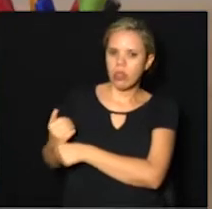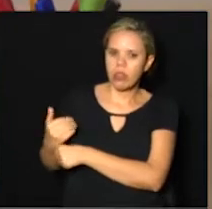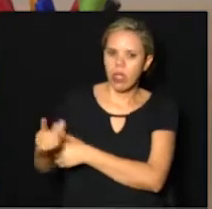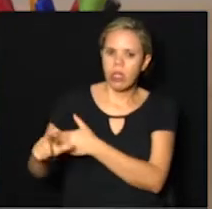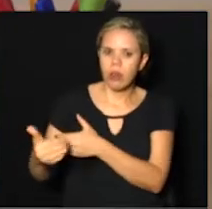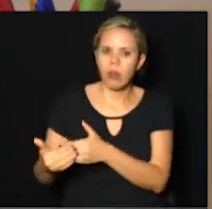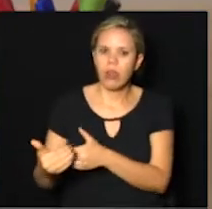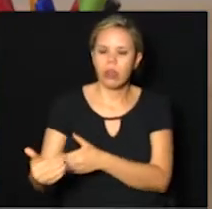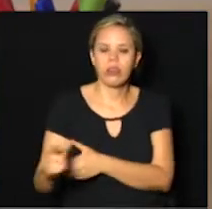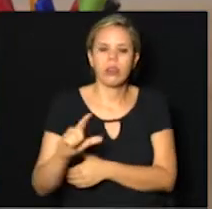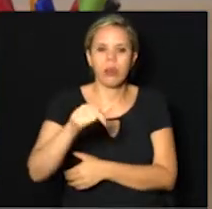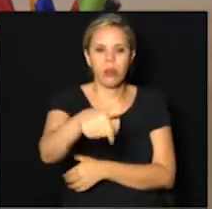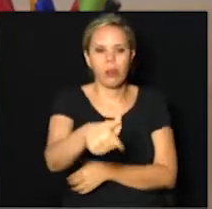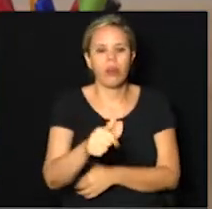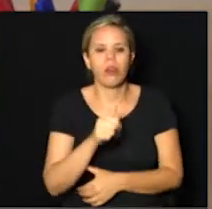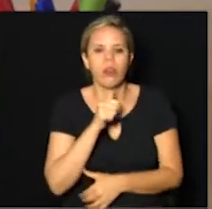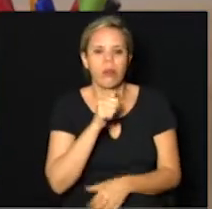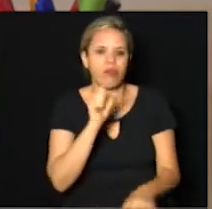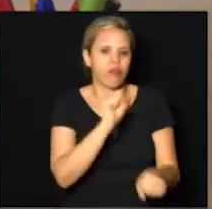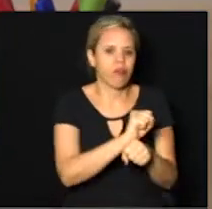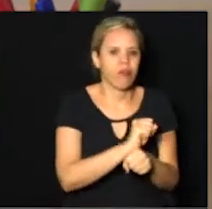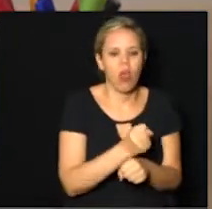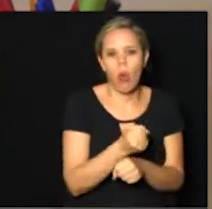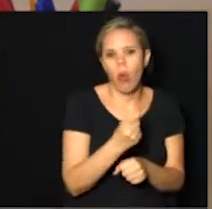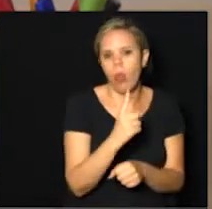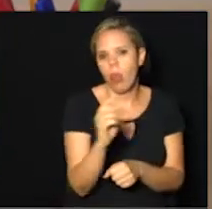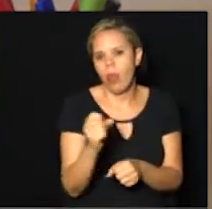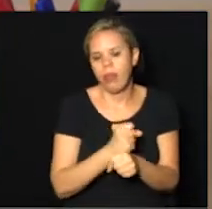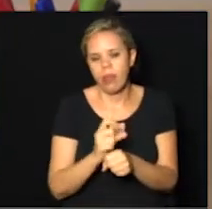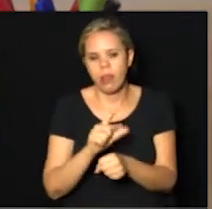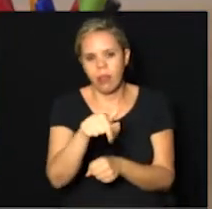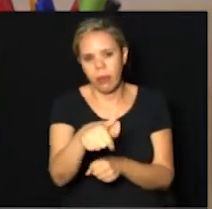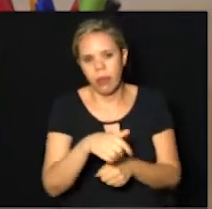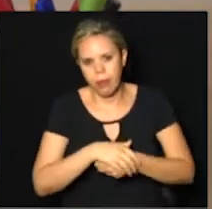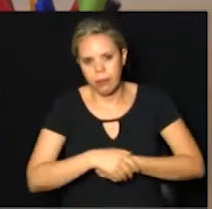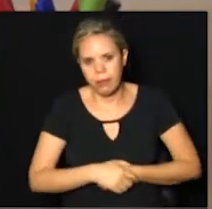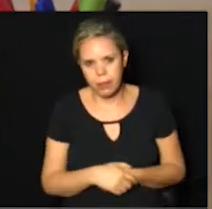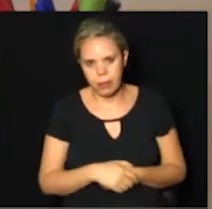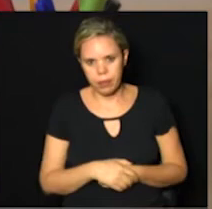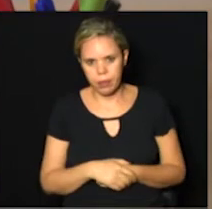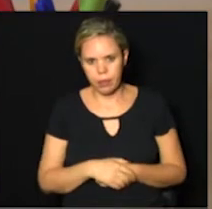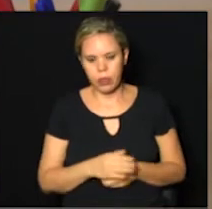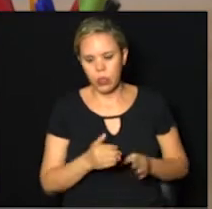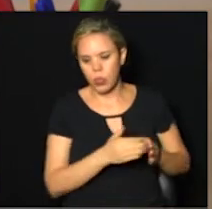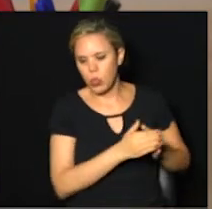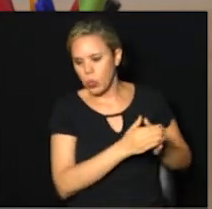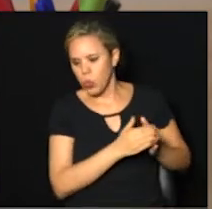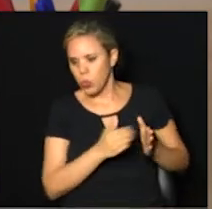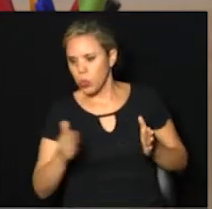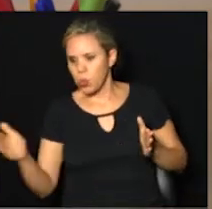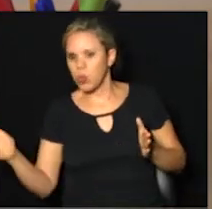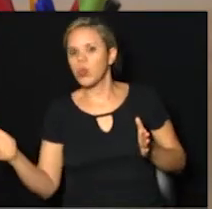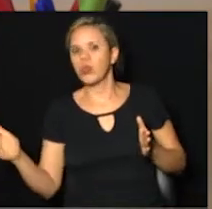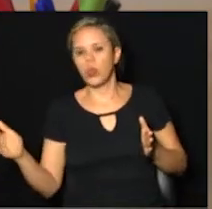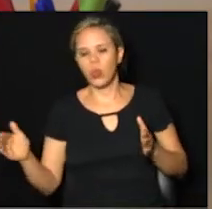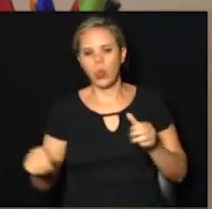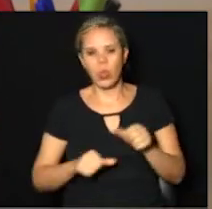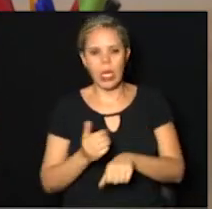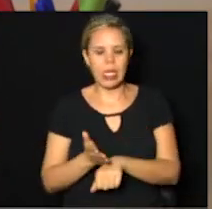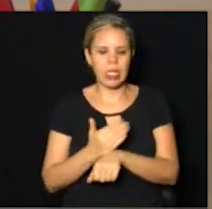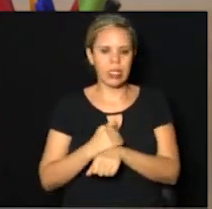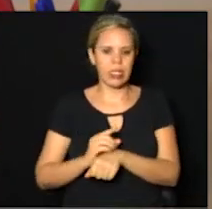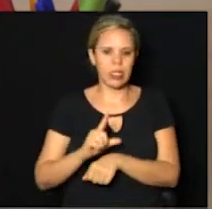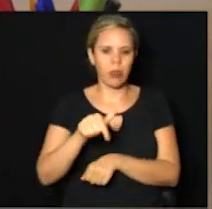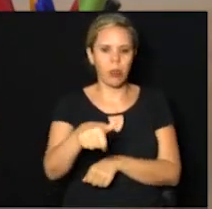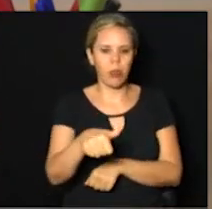o período pós-menopausa, em torno de 8, 10 anos pós-menopausa. Então, todo esse período, né, antes e